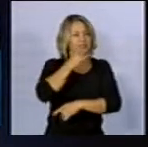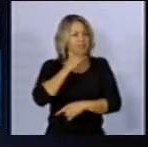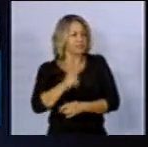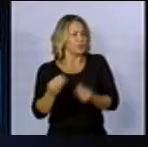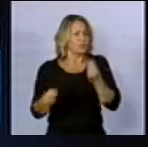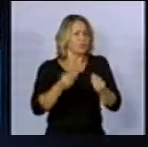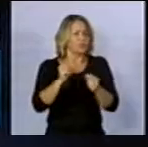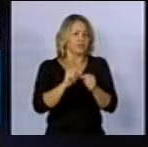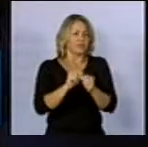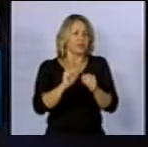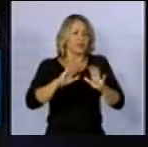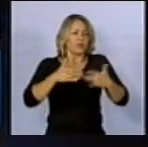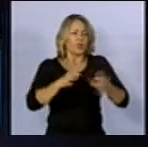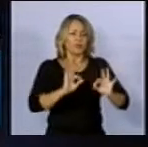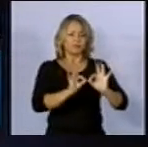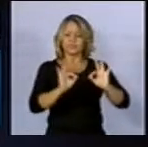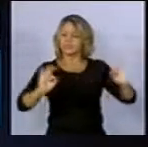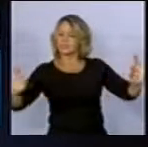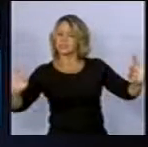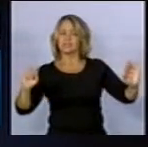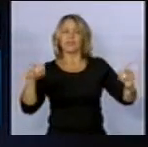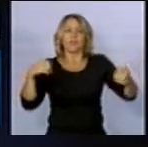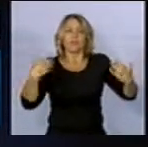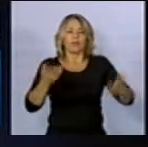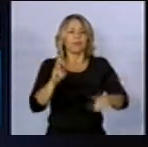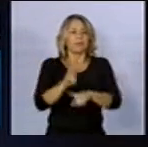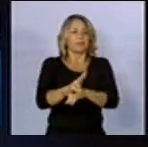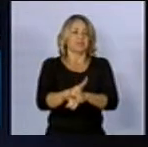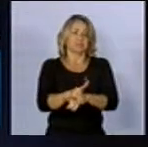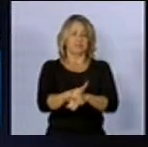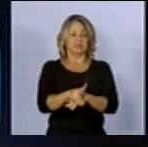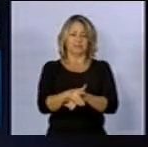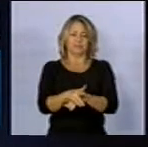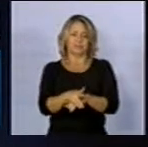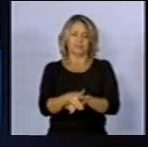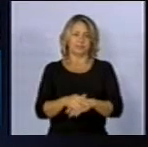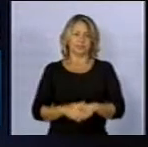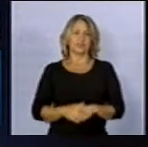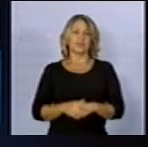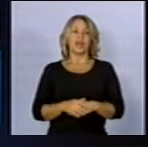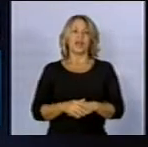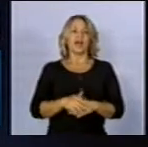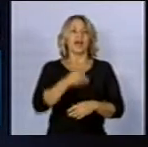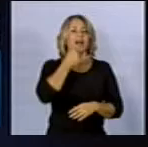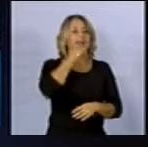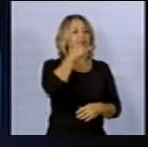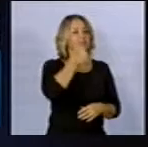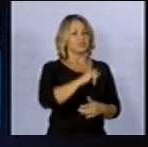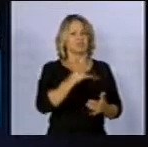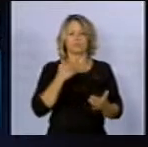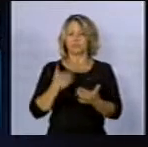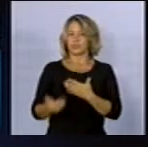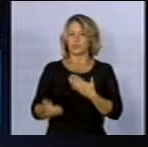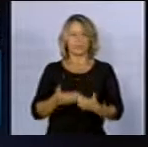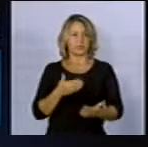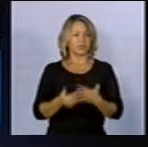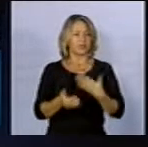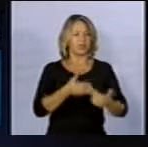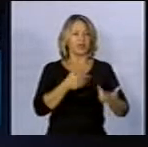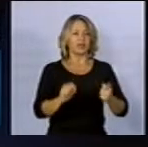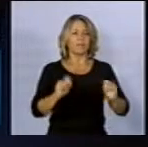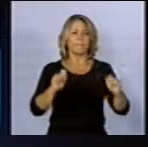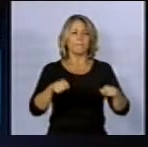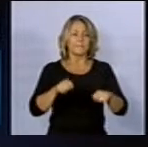feito qual a distância Qual a proteção a radiação seja el qual for a